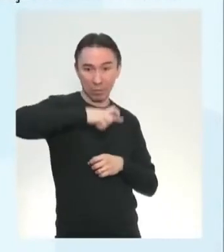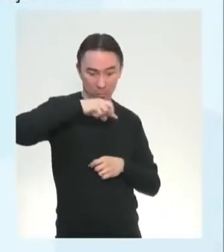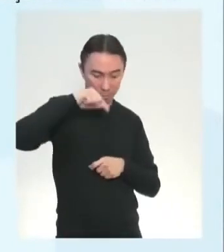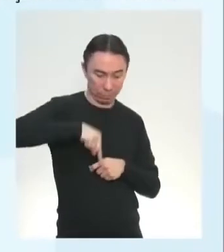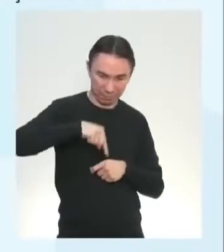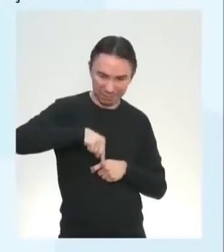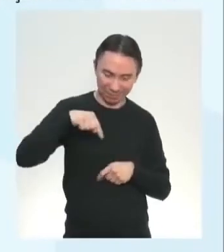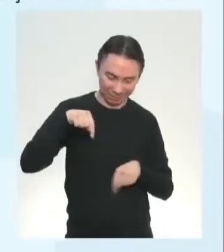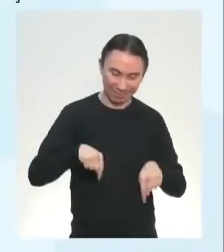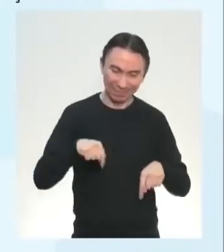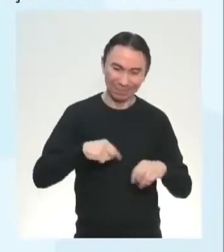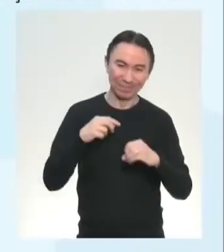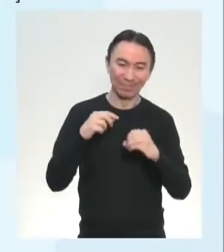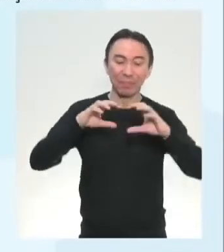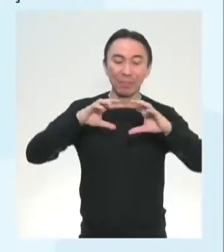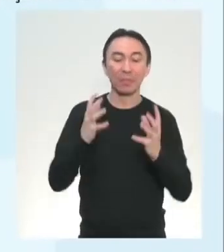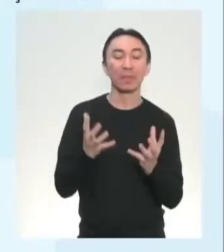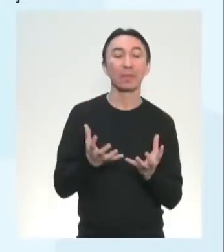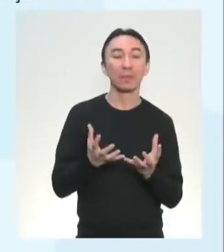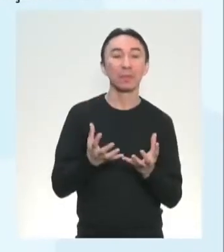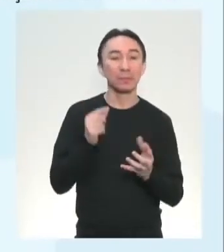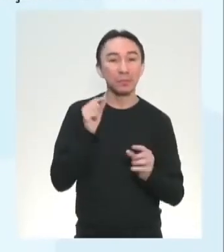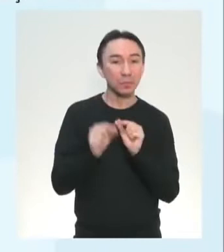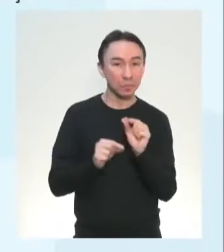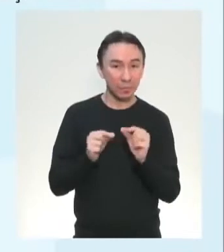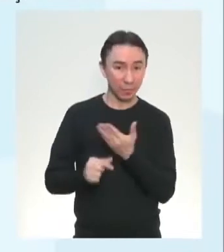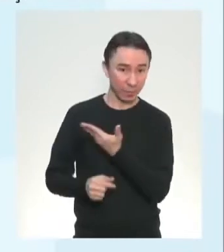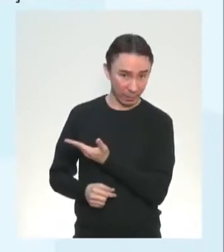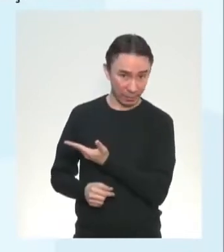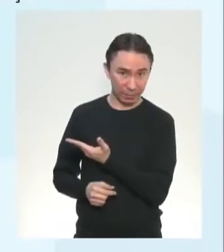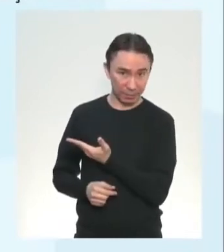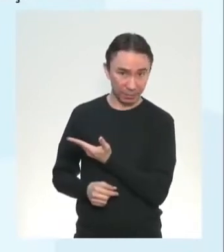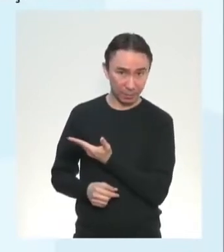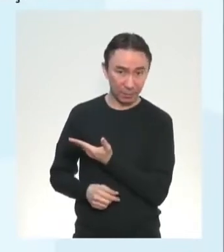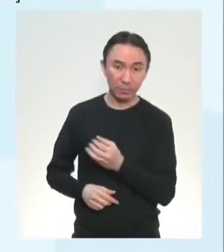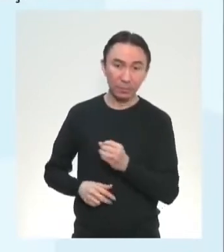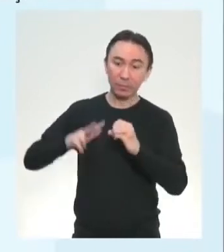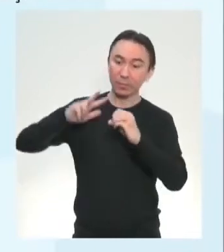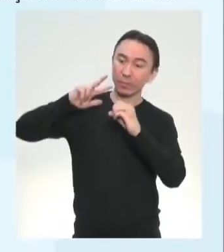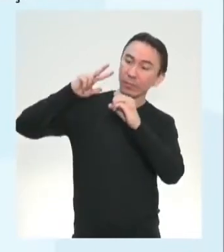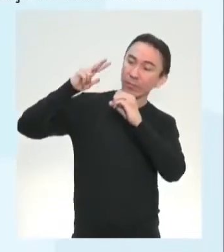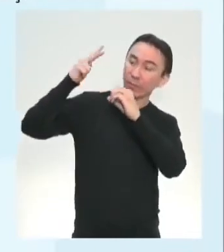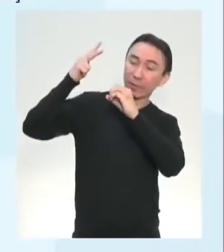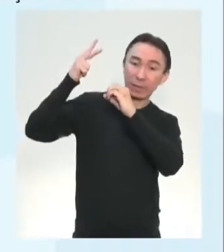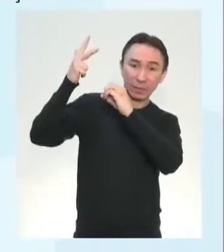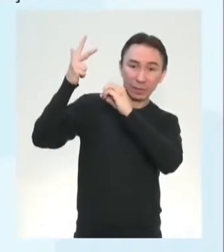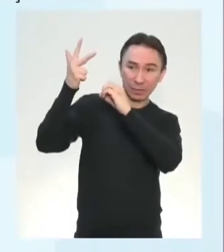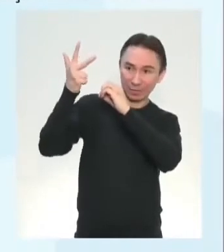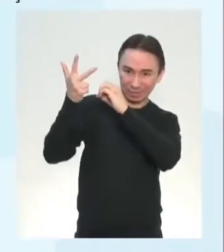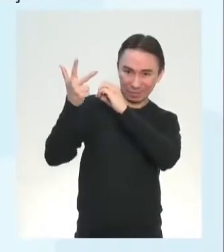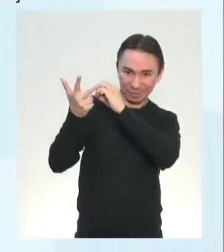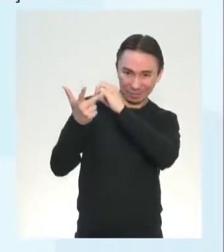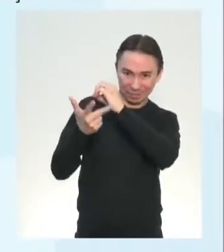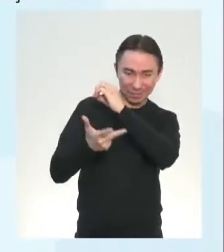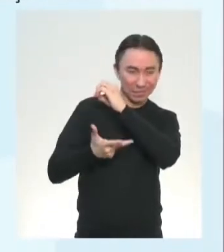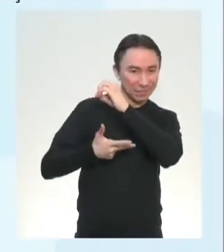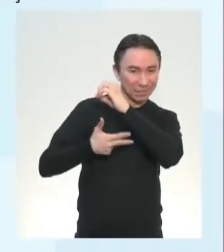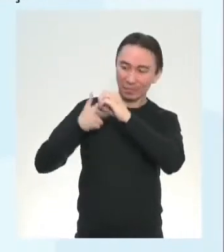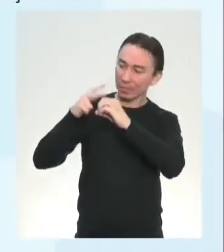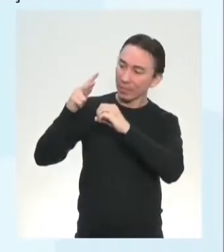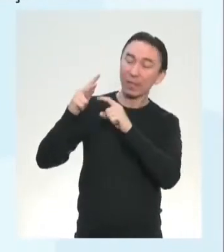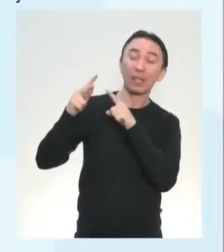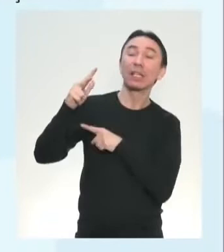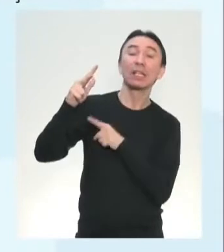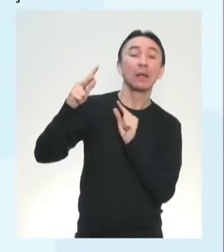de observação da Terra são plataformas com a estrutura básica citada lá no vídeo, né, e que tem como